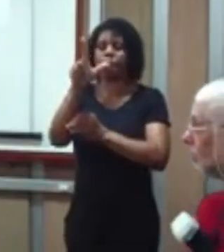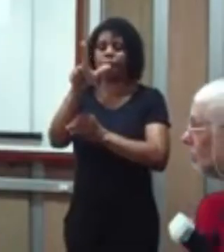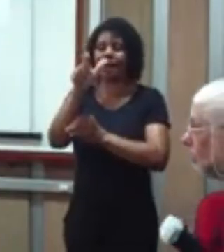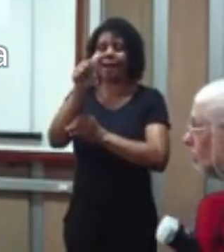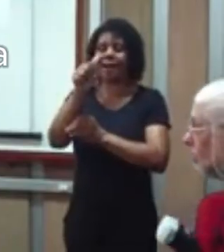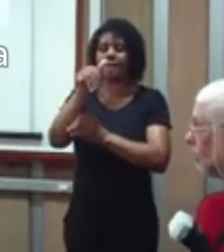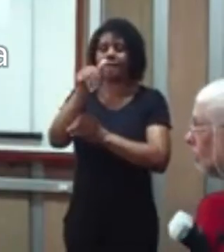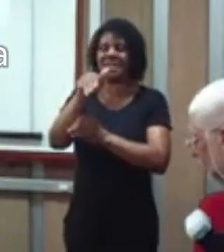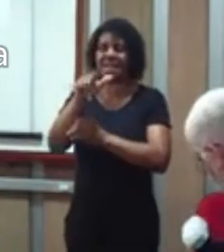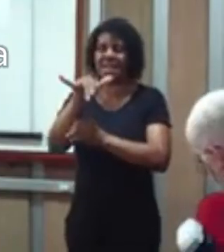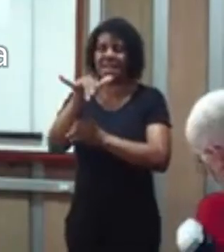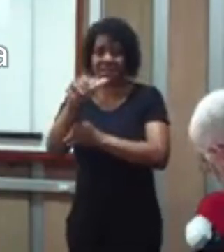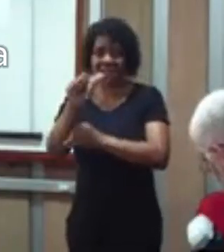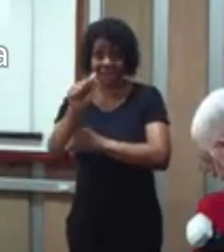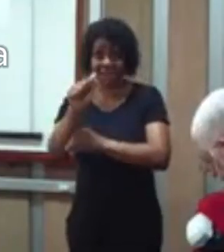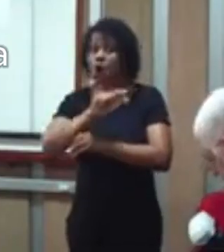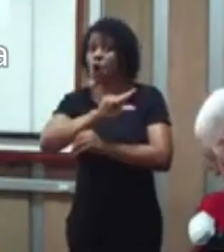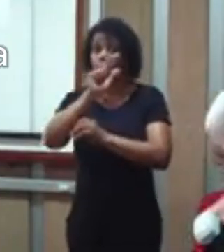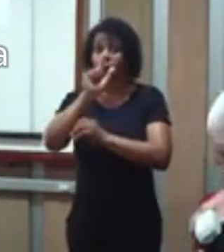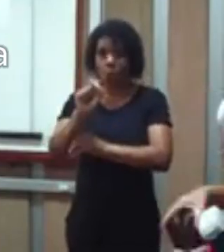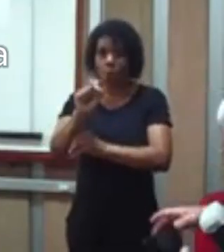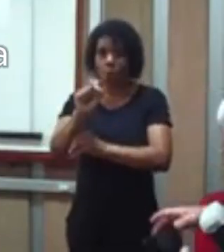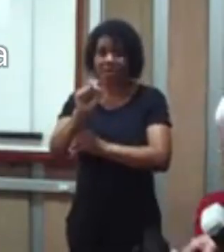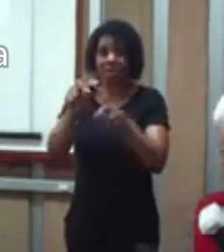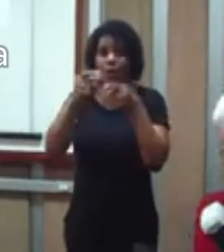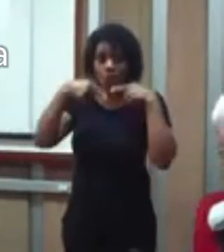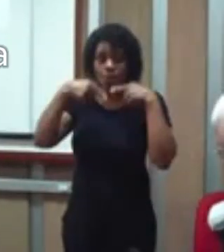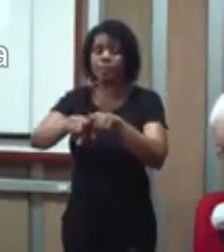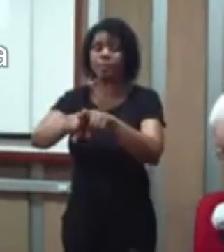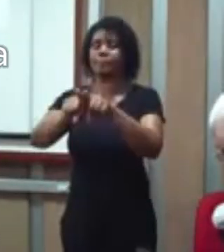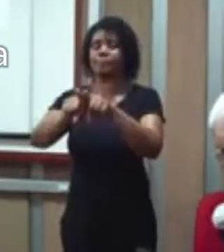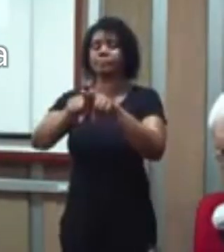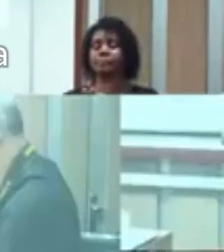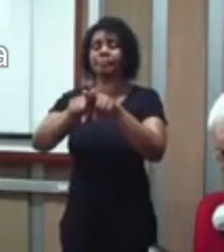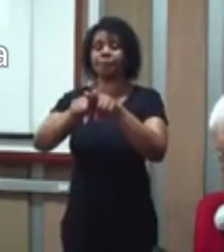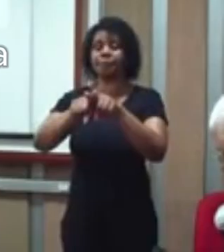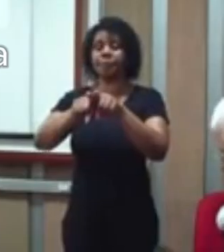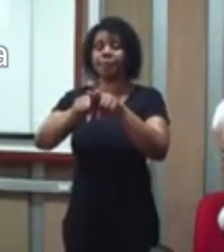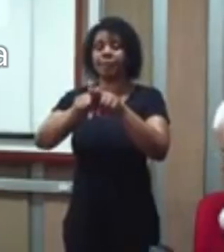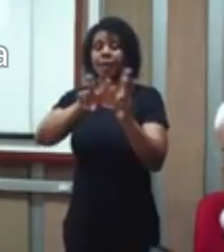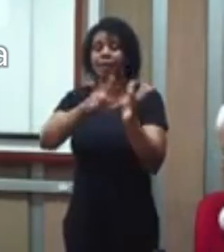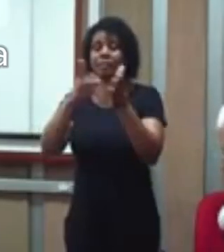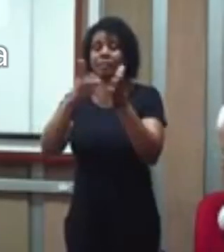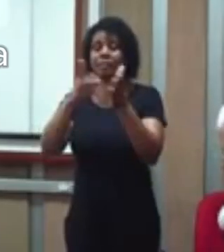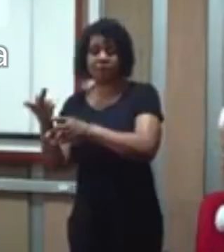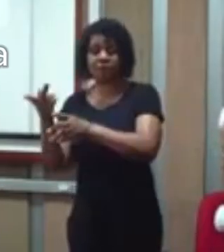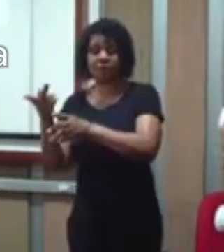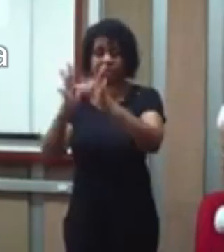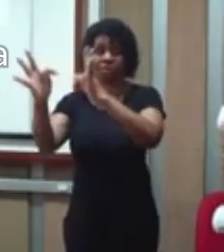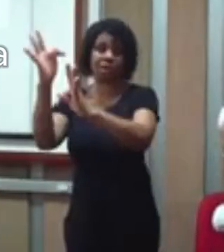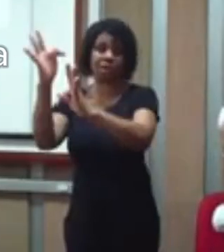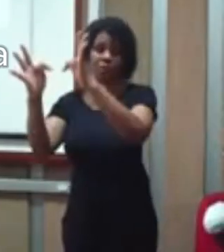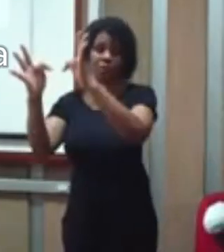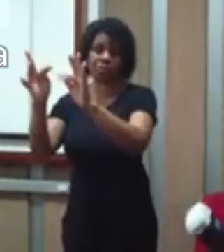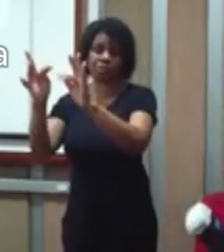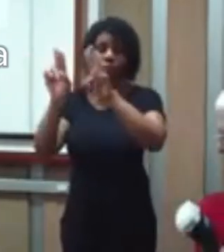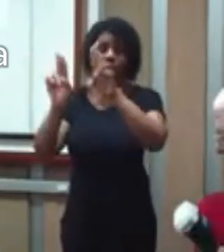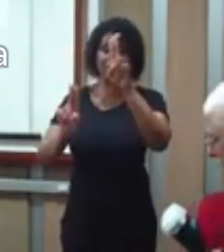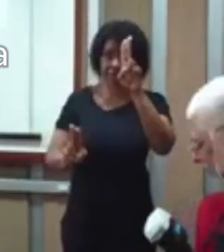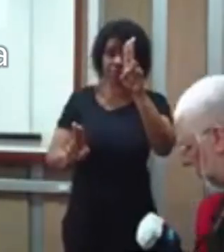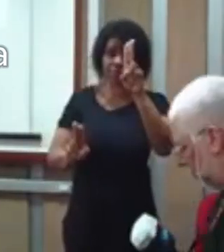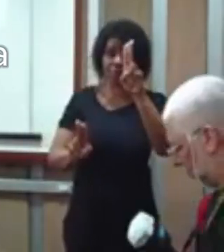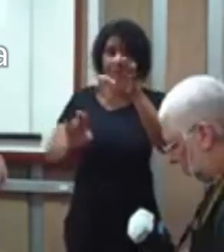polilaminina foi objeto de um acordo de parceria e transferência de tecnologia entre a UFRJ